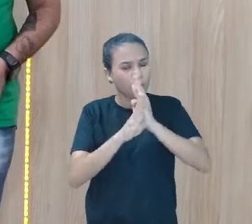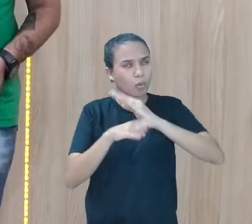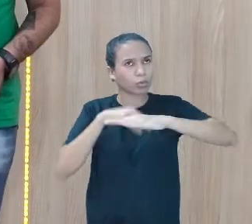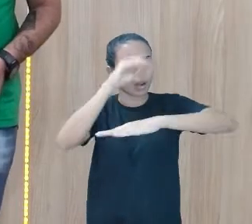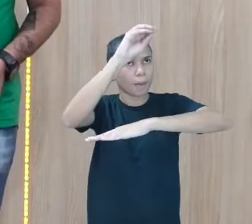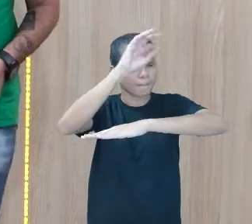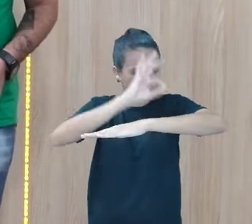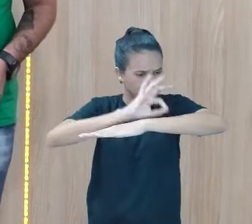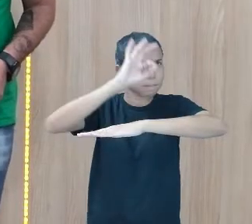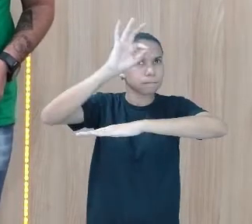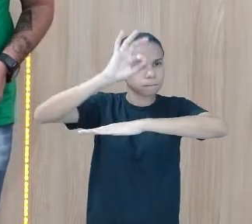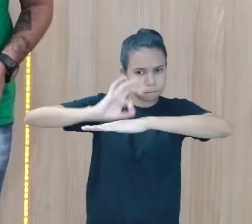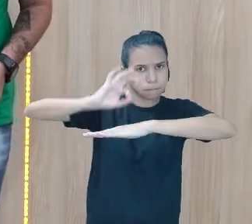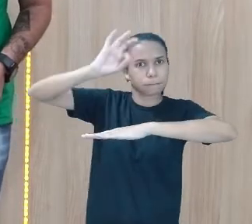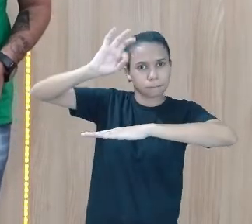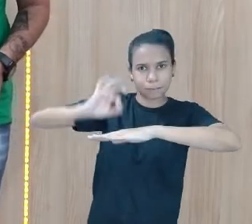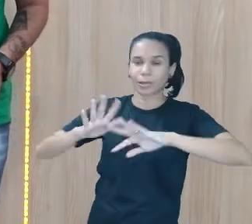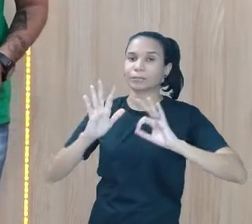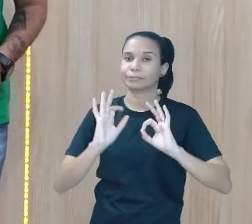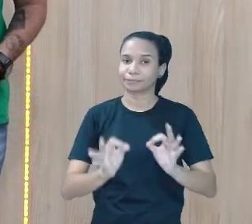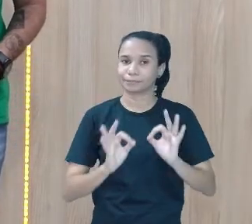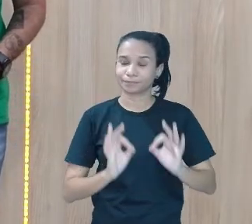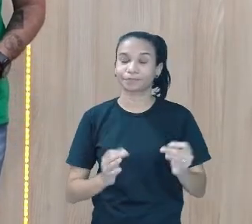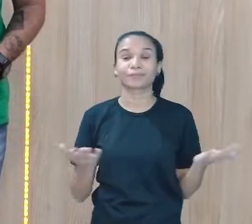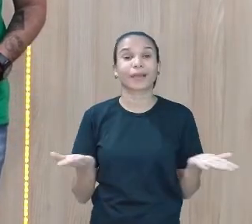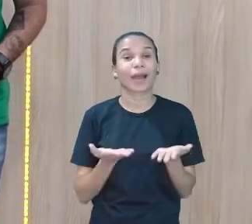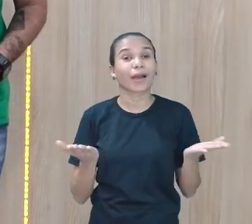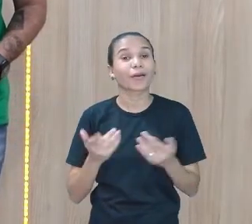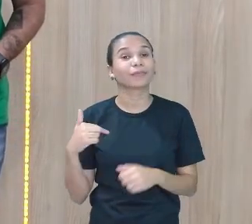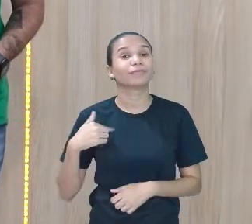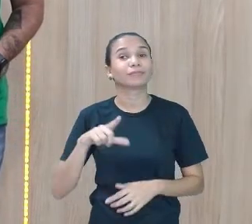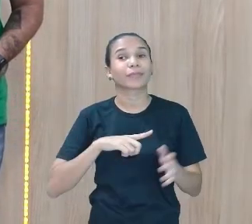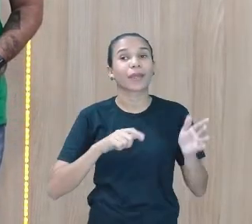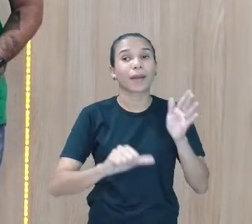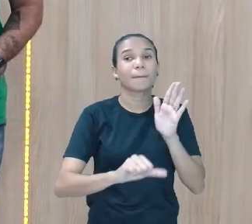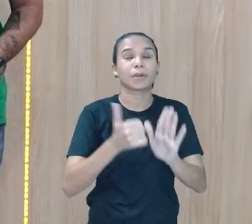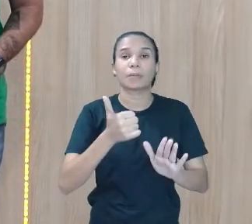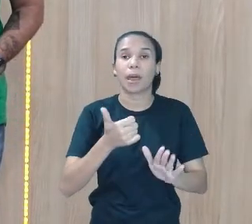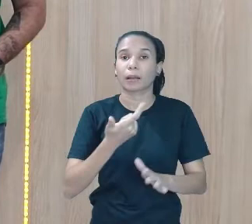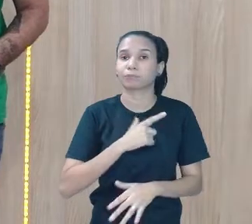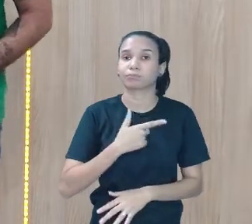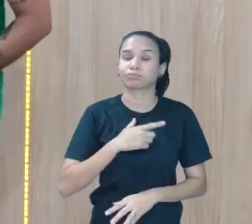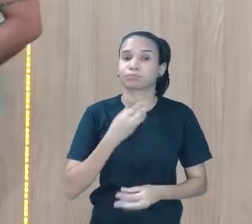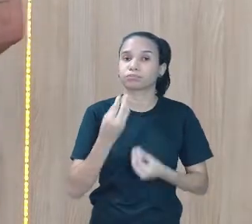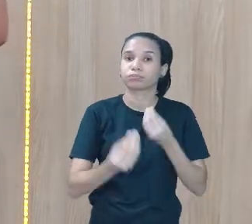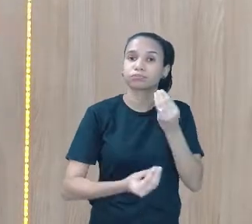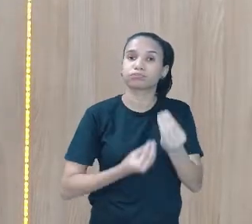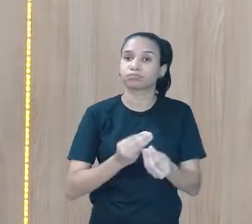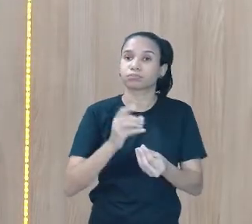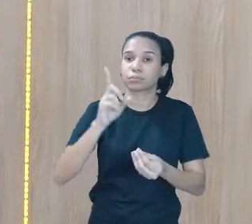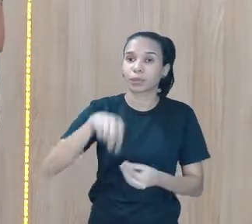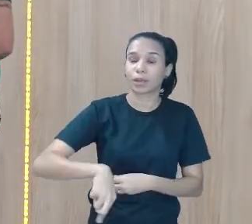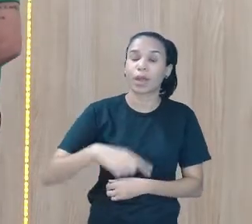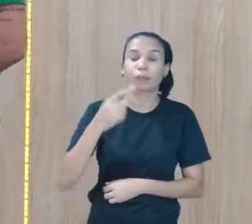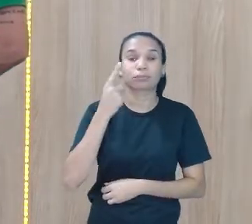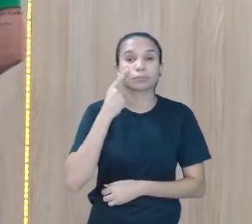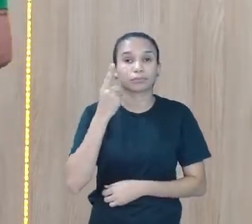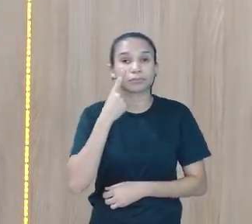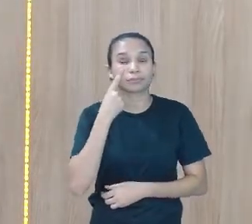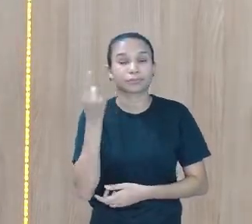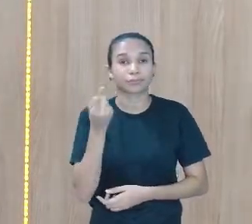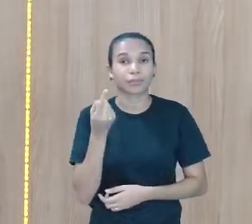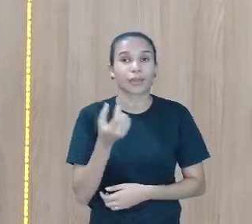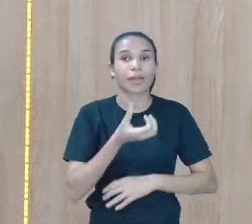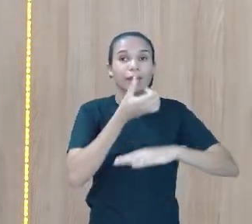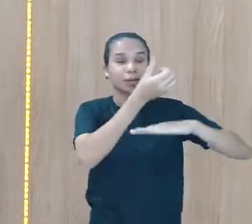fazer as devidas transformações, tá certo? Então vamos à primeira fração que não está na sua forma decimal, que no caso